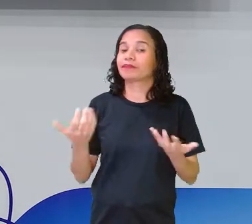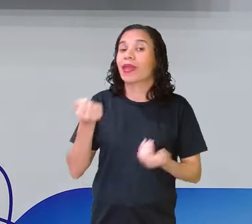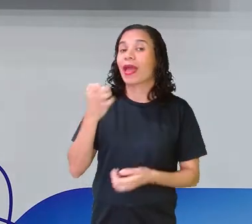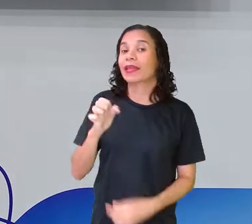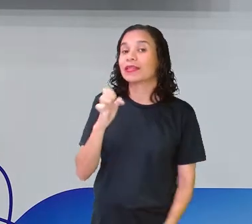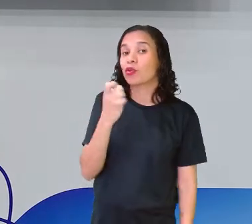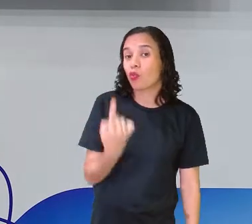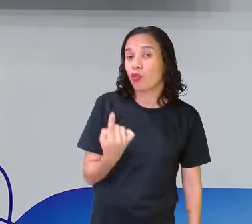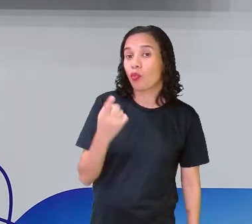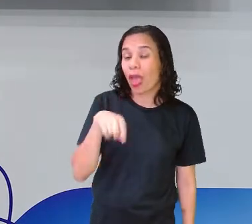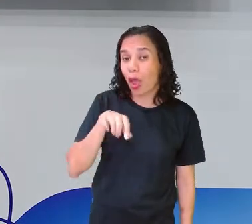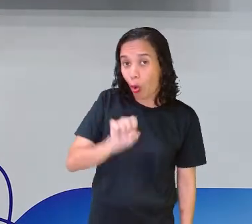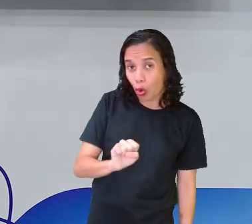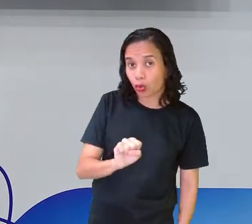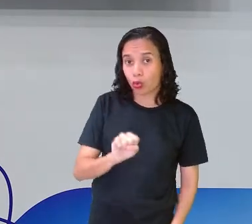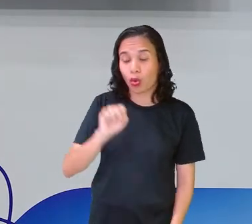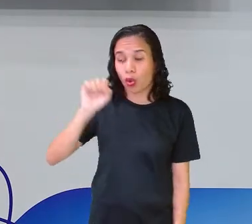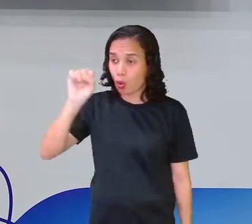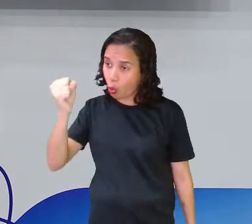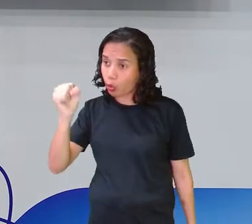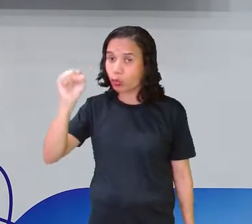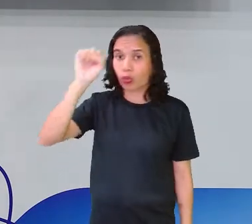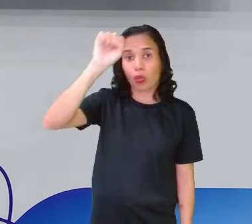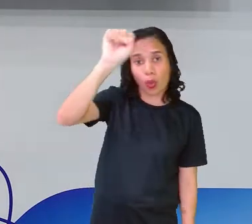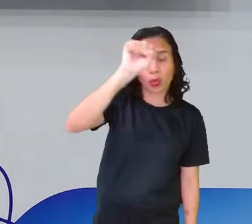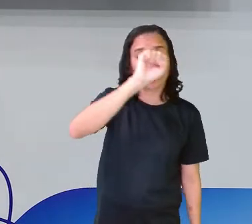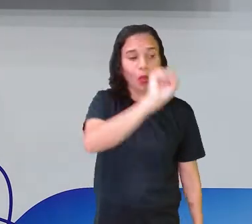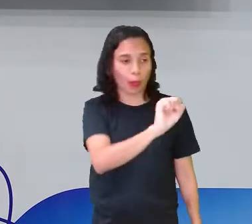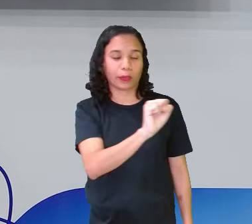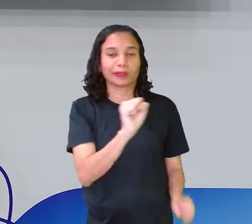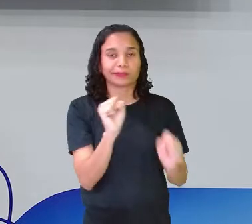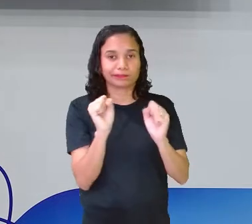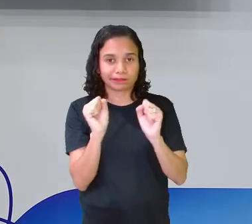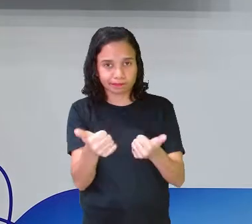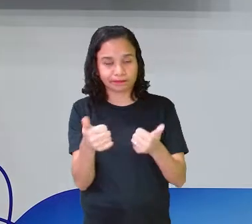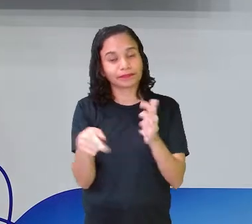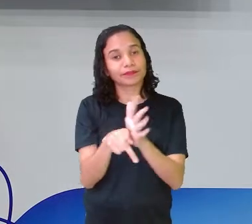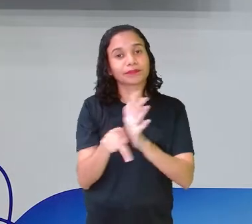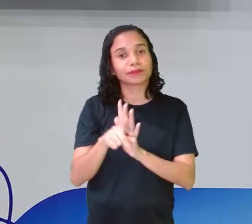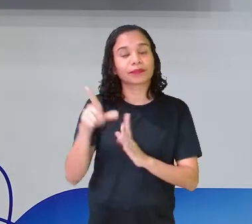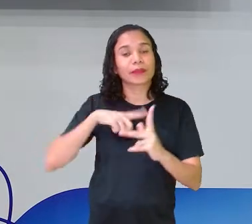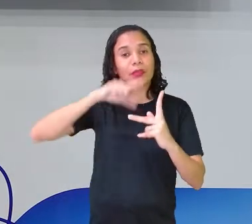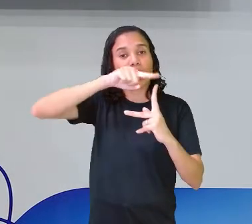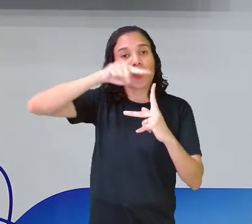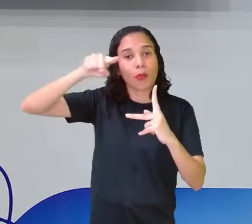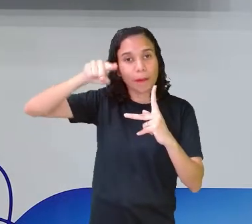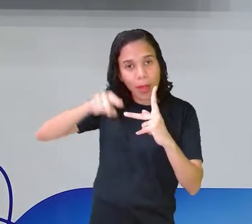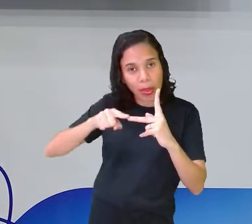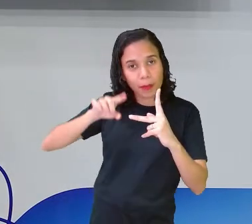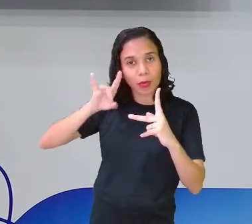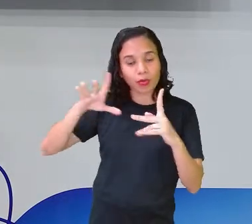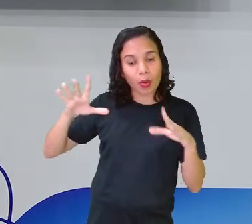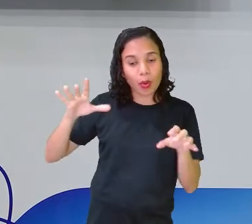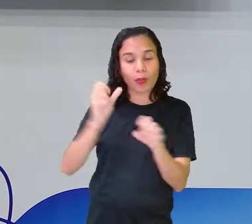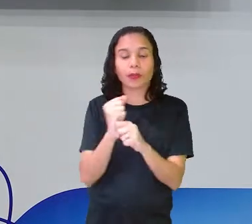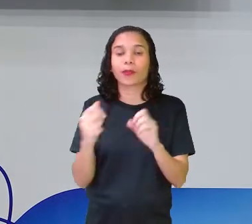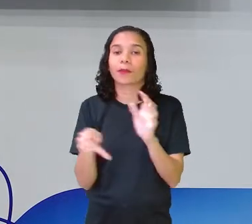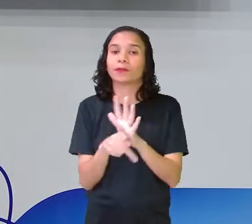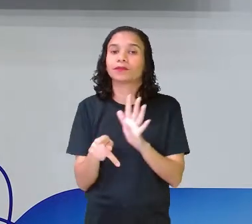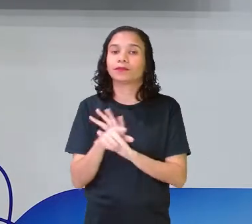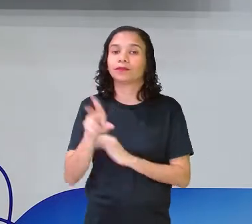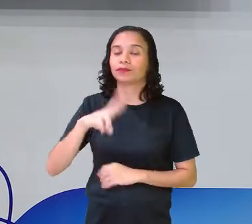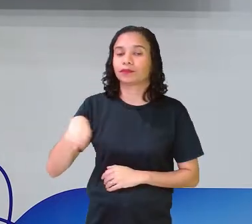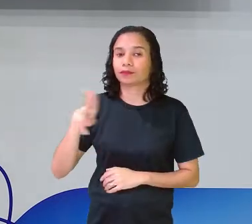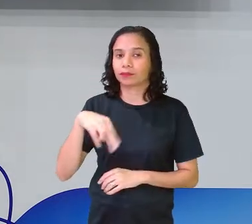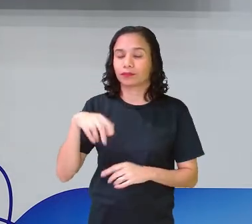se uma delas tem 8, as outras terão 8 também. Perímetro só faz uma adição com